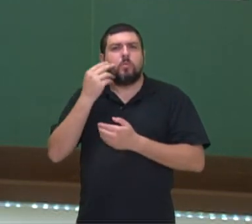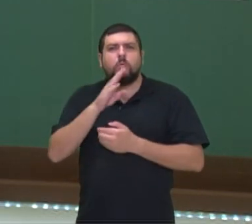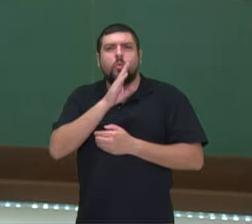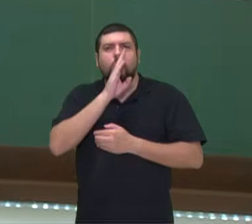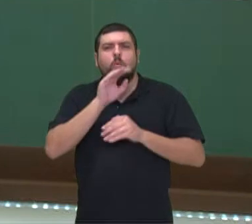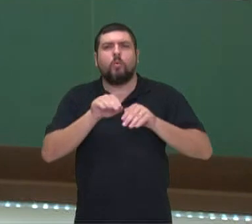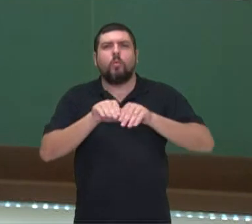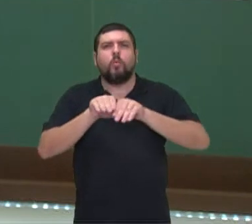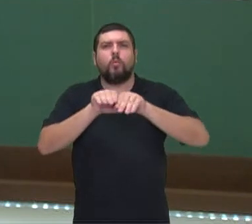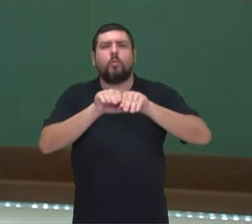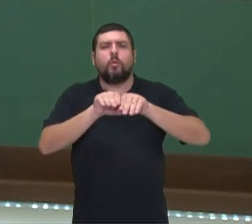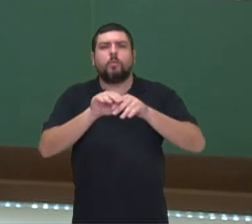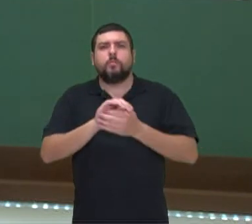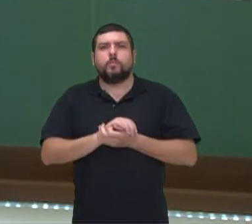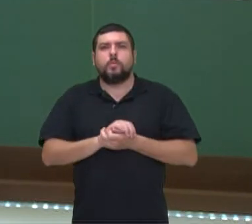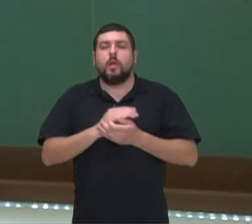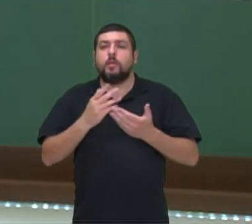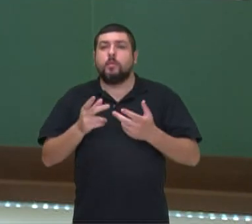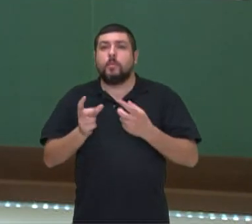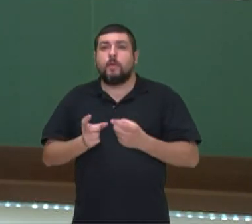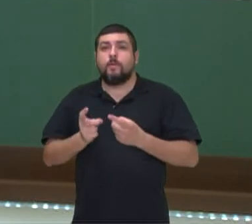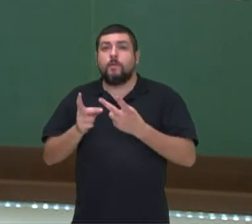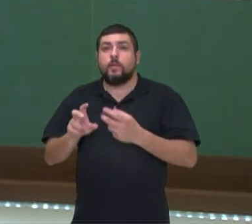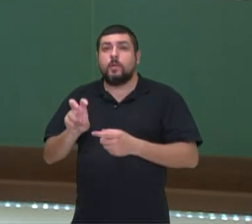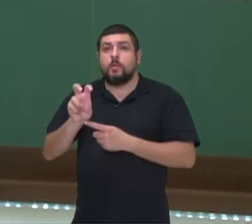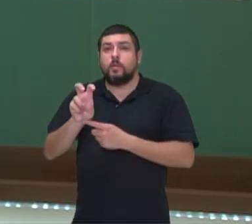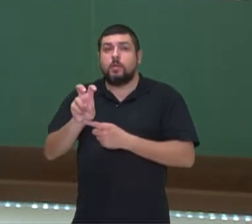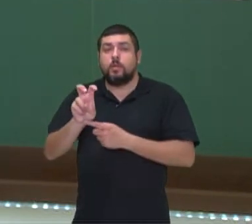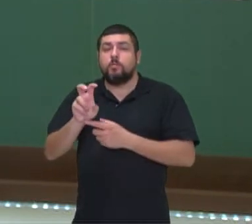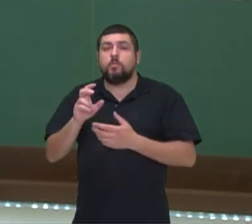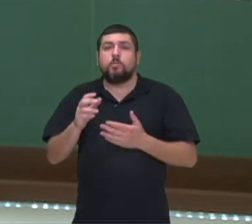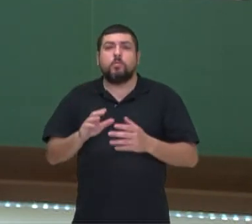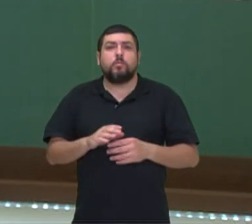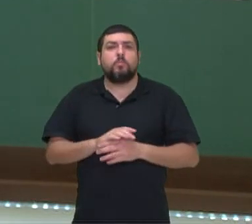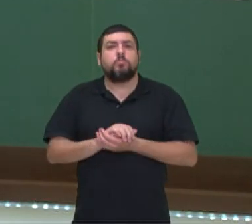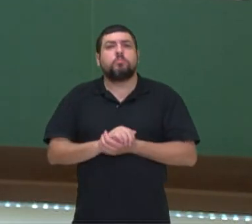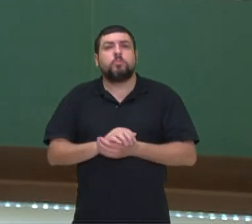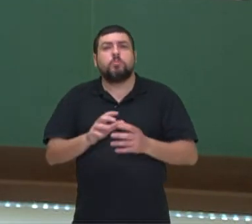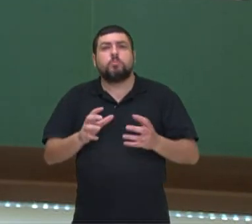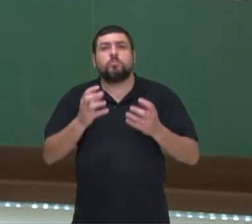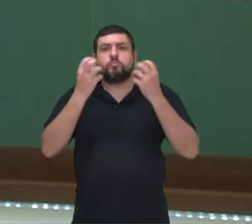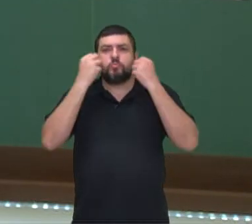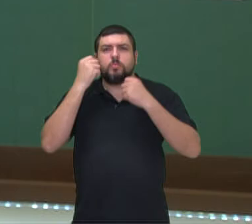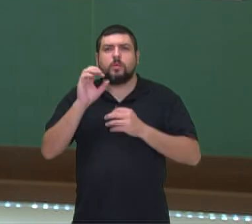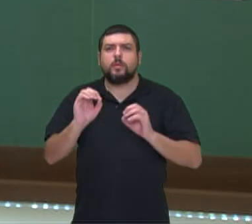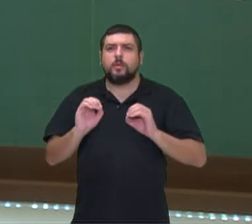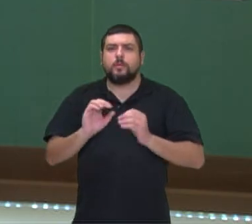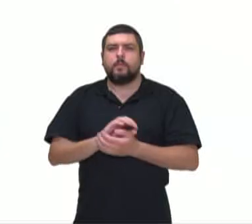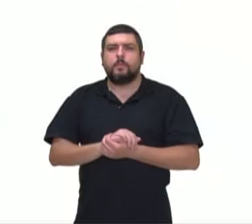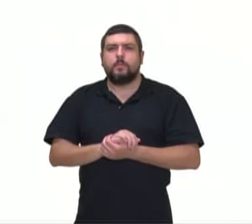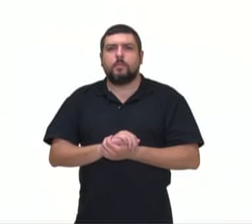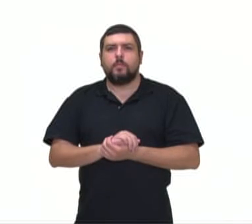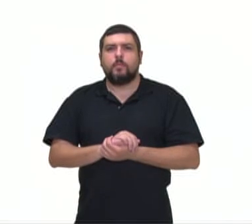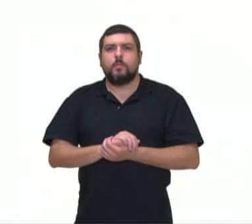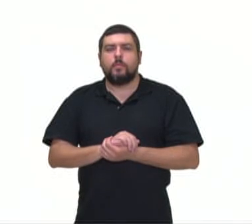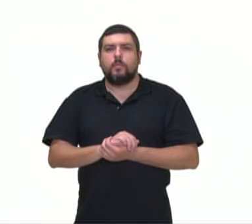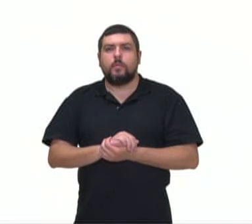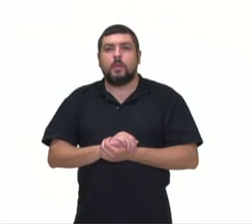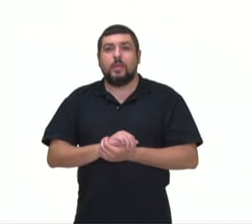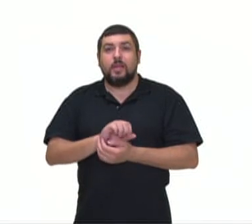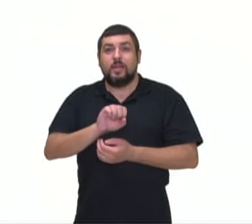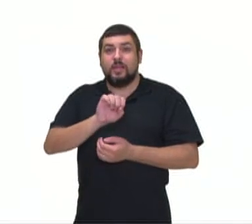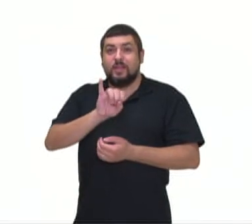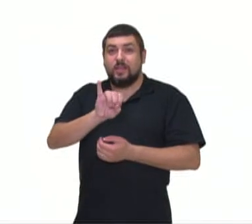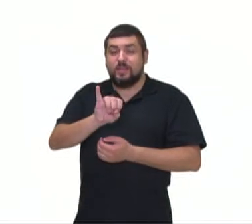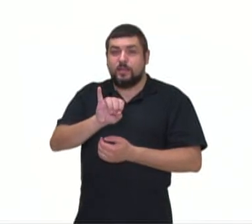ó, perceba que se ela vender 5, ela vai empatar, não vai ter nada, tá bom? Mas se ela vender menos que